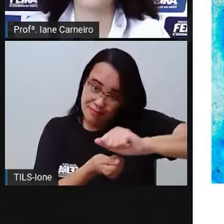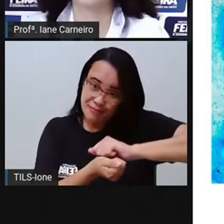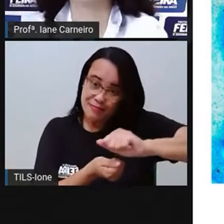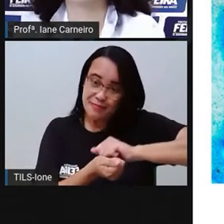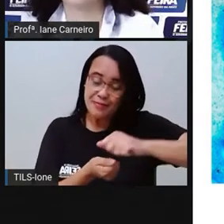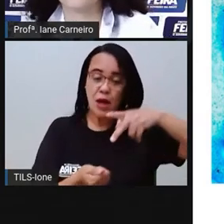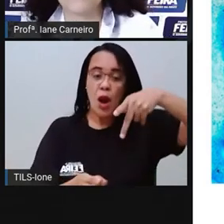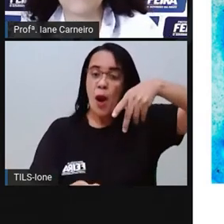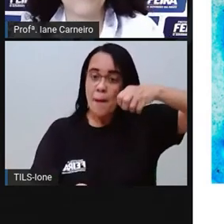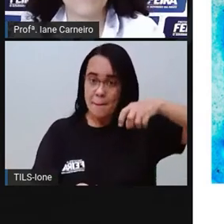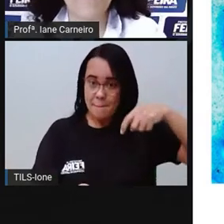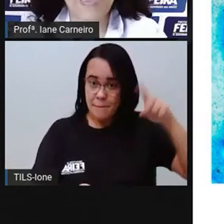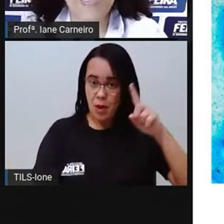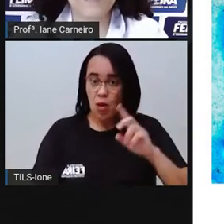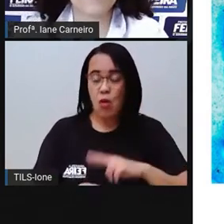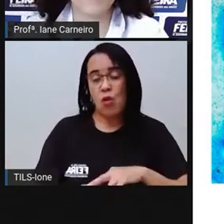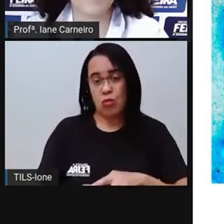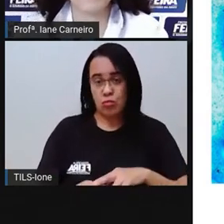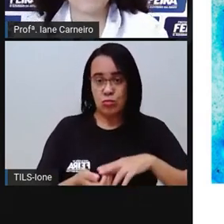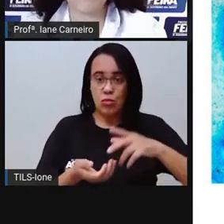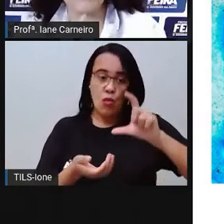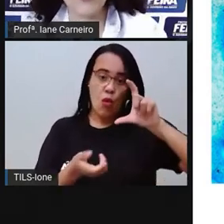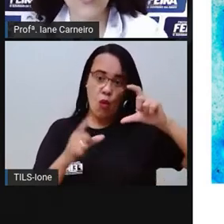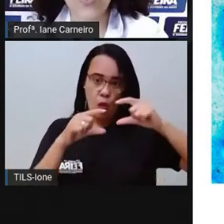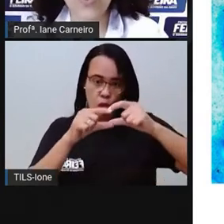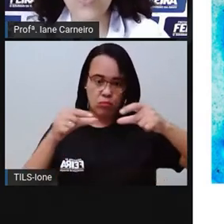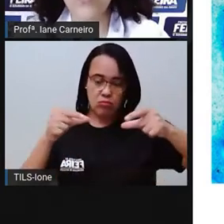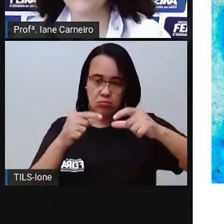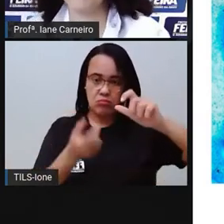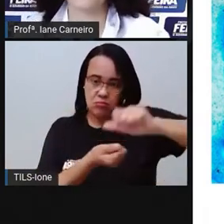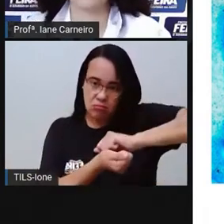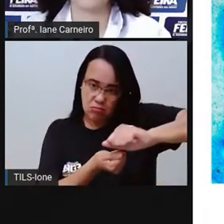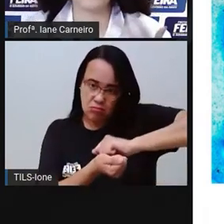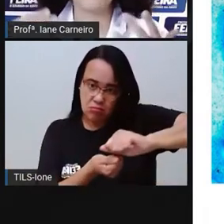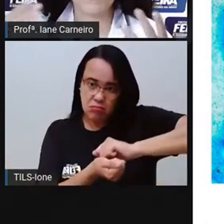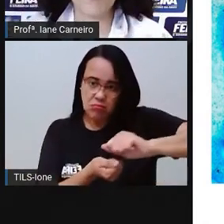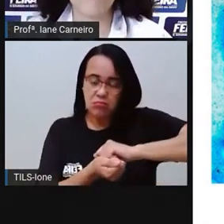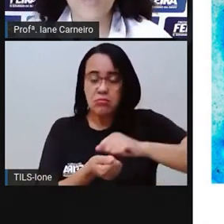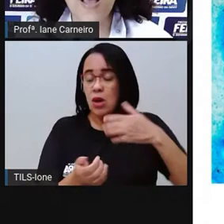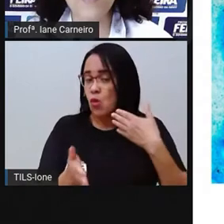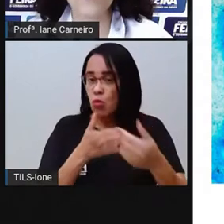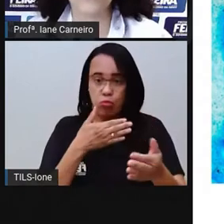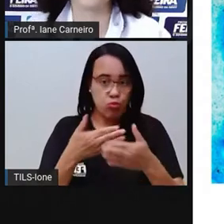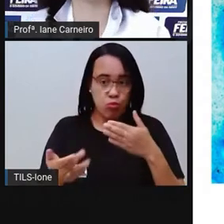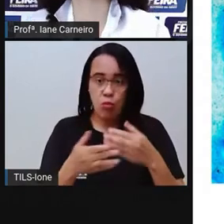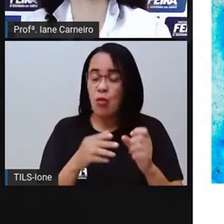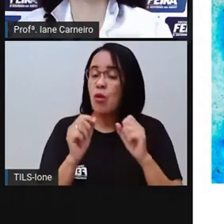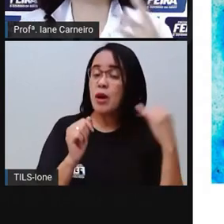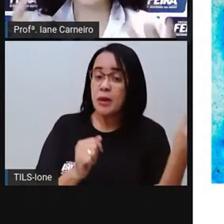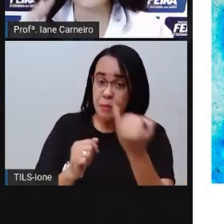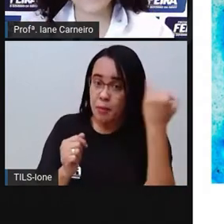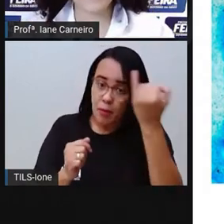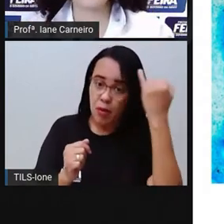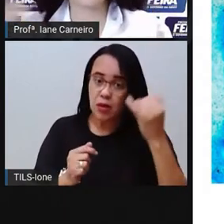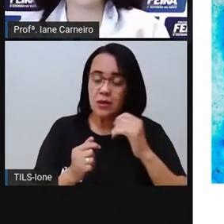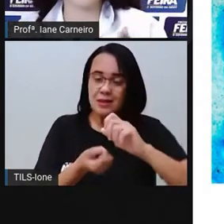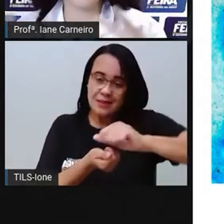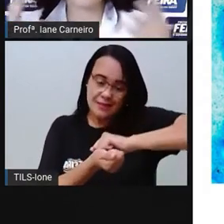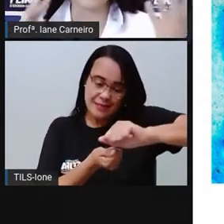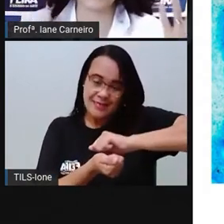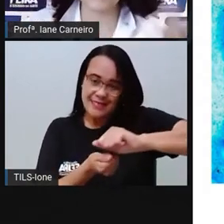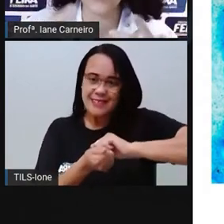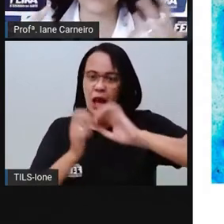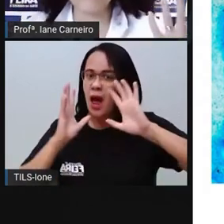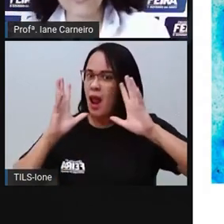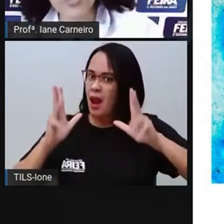pó, seja com sabão em massa, né? Aquele sabão de coco, não importa. O importante é lavar as roupas, né? Ter o cuidado com as